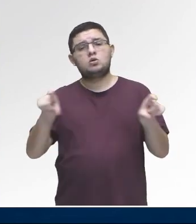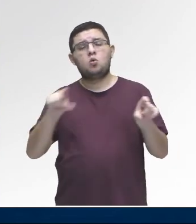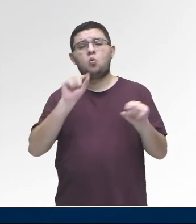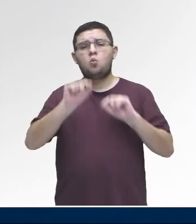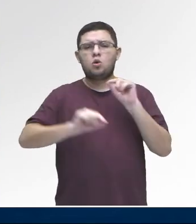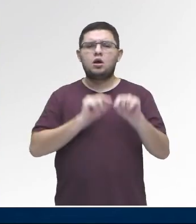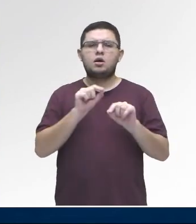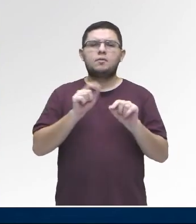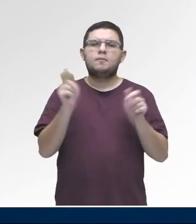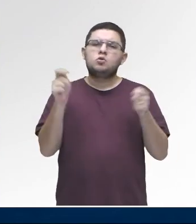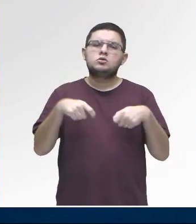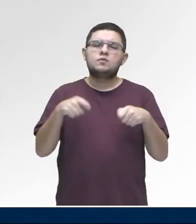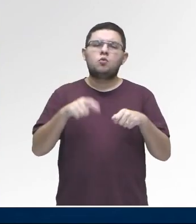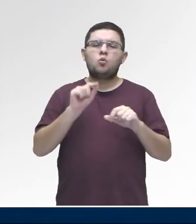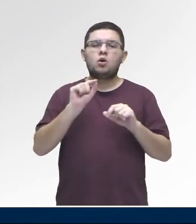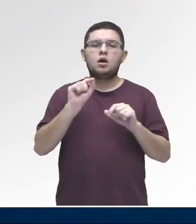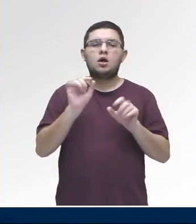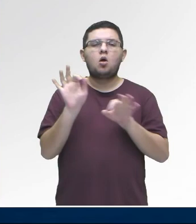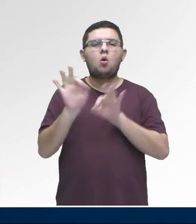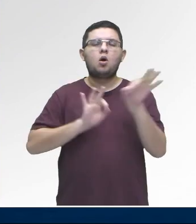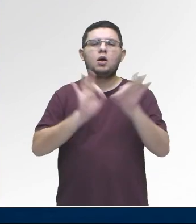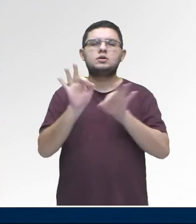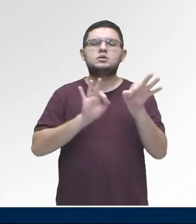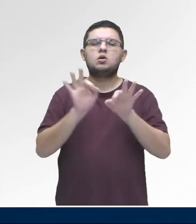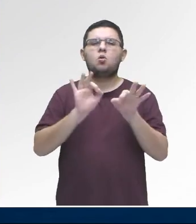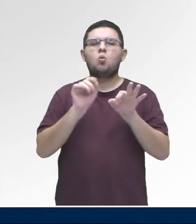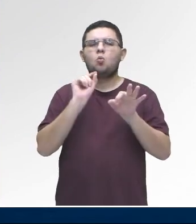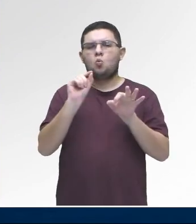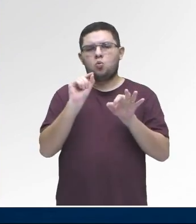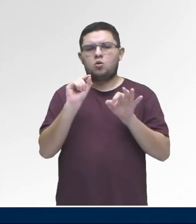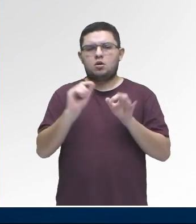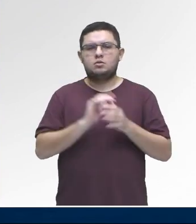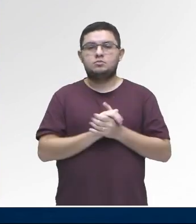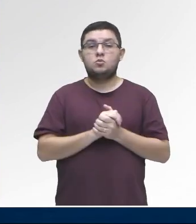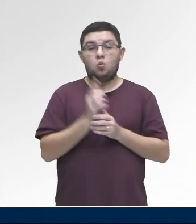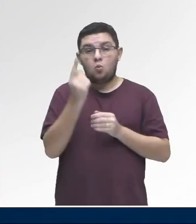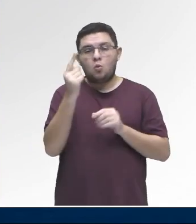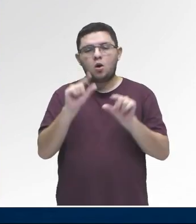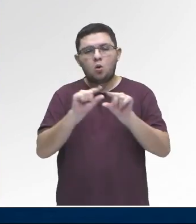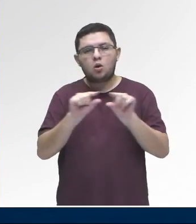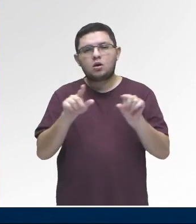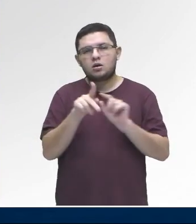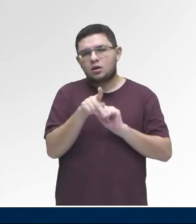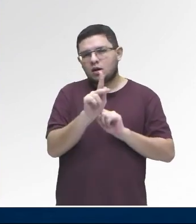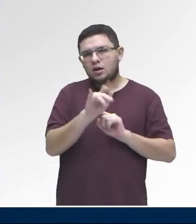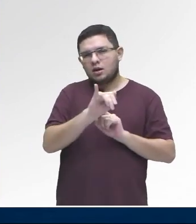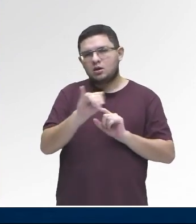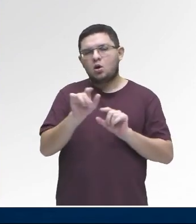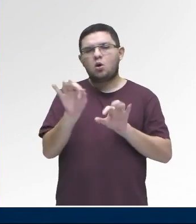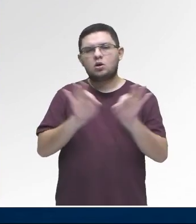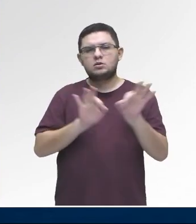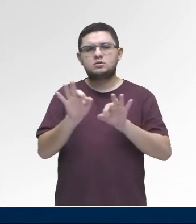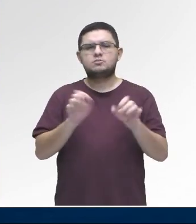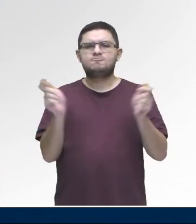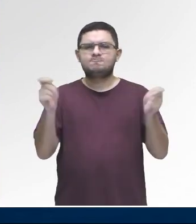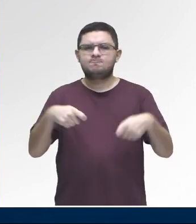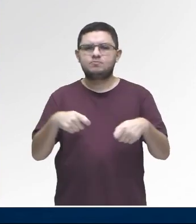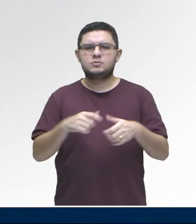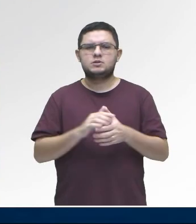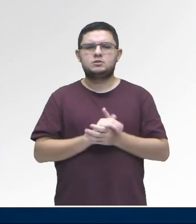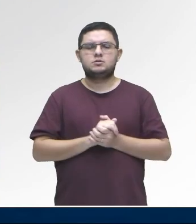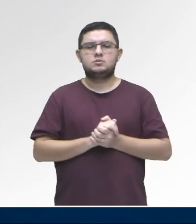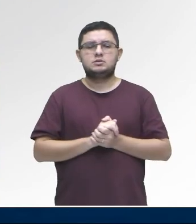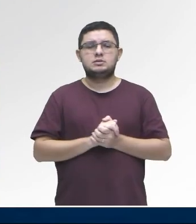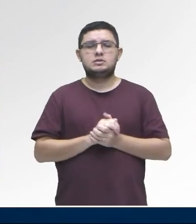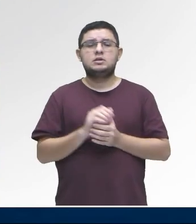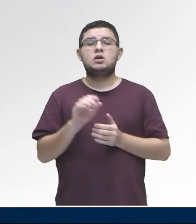vou conseguir montar a constante de ionização do ácido. E quando é